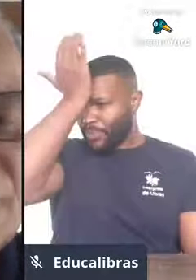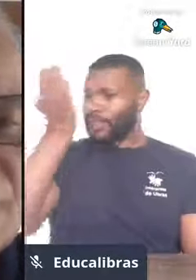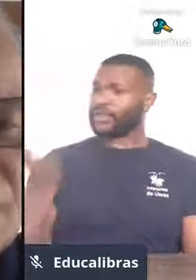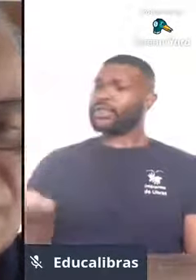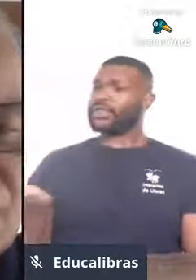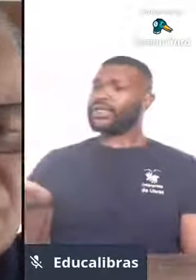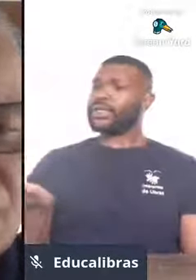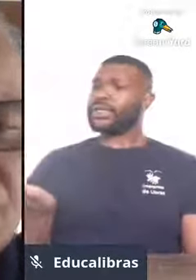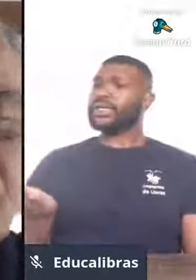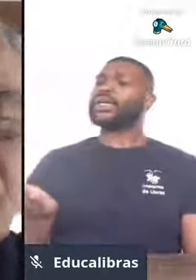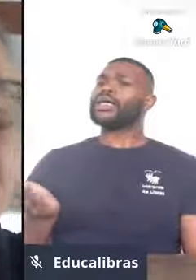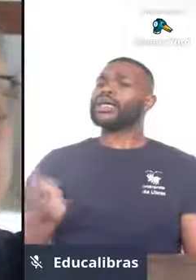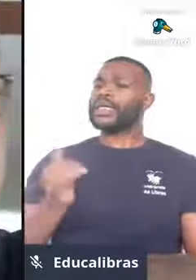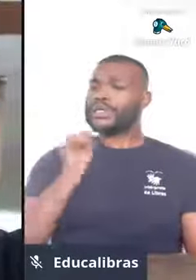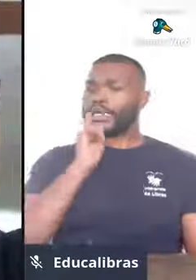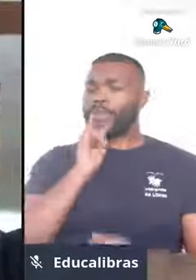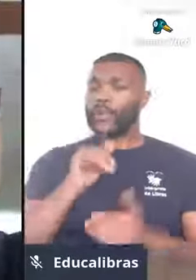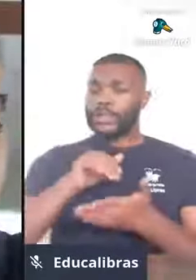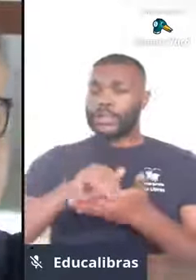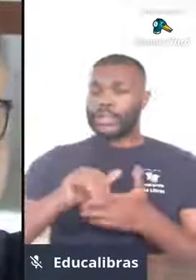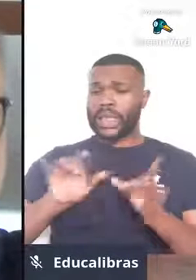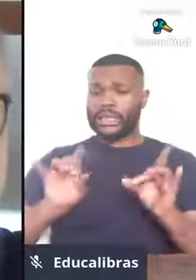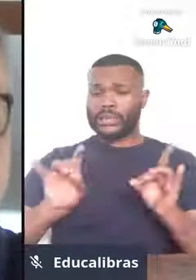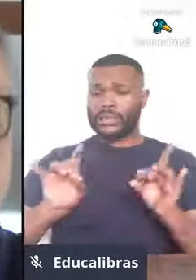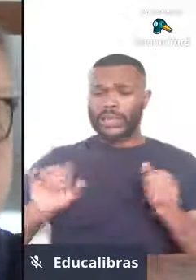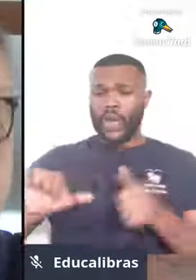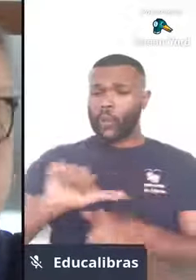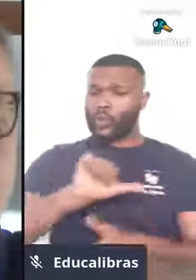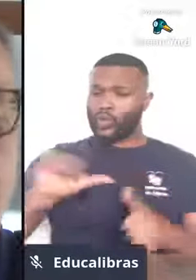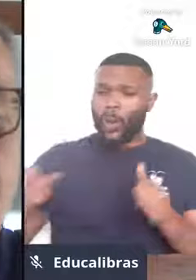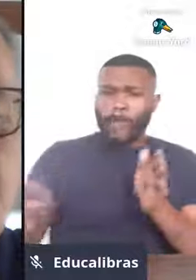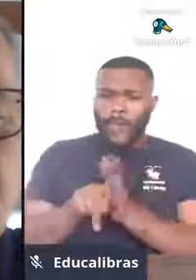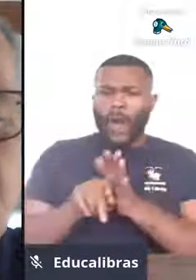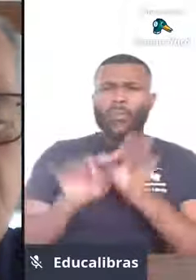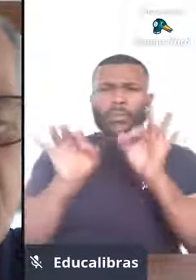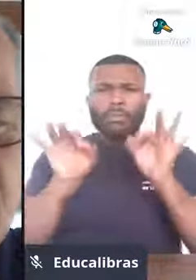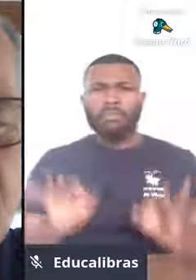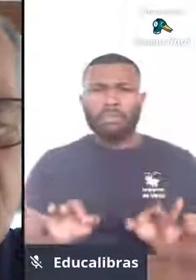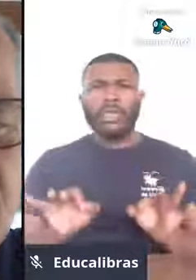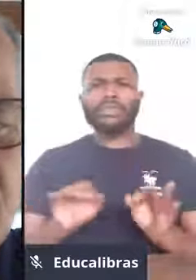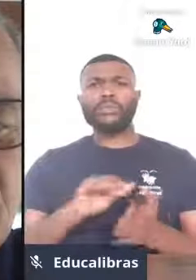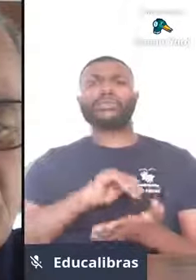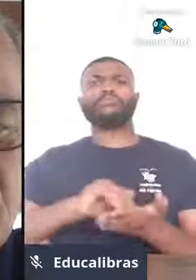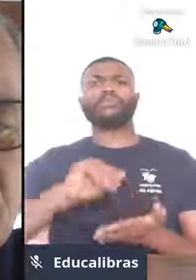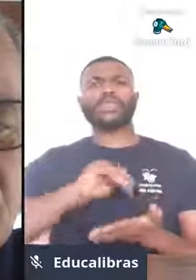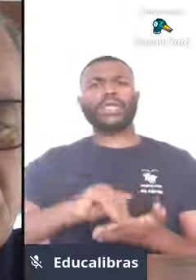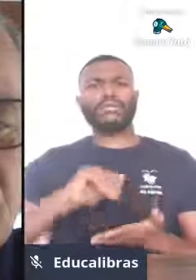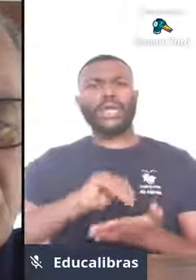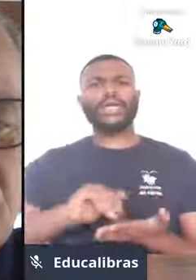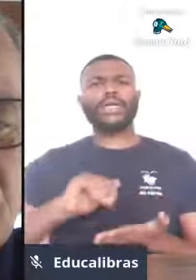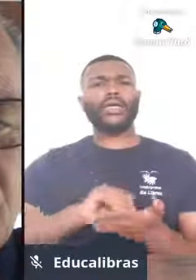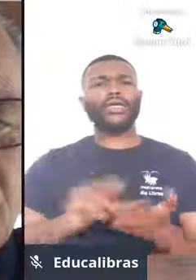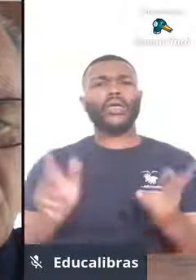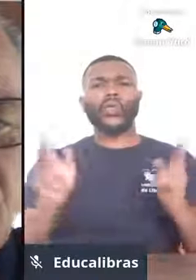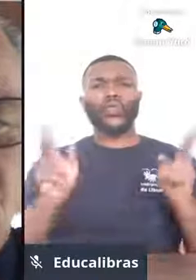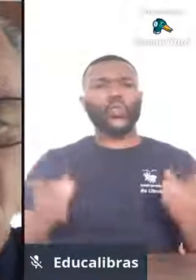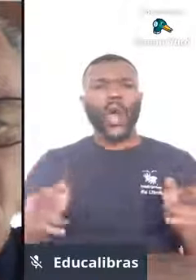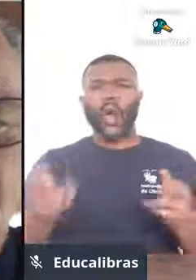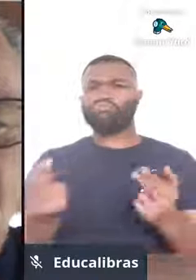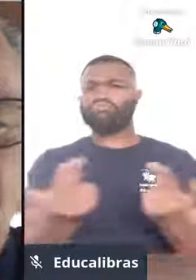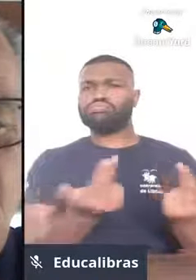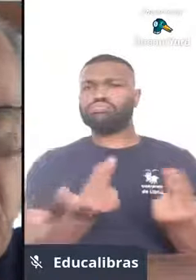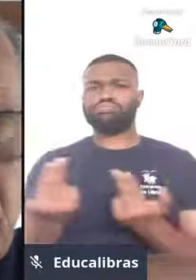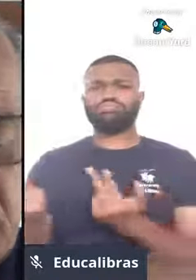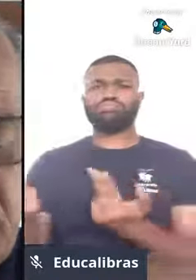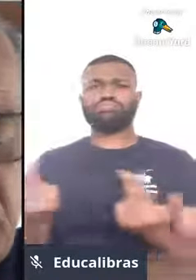secretaria deixou de ser especial e passou a ser uma secretaria, né, com todos os poderes, digamos assim.